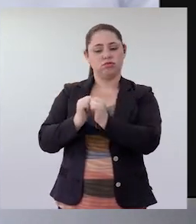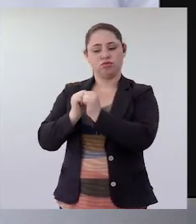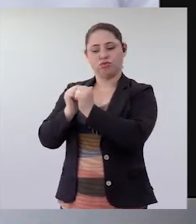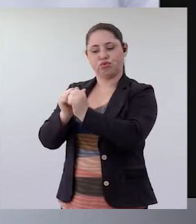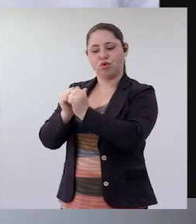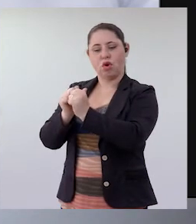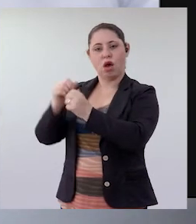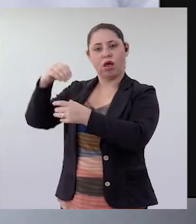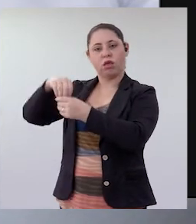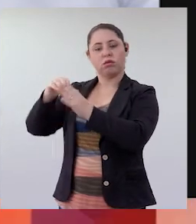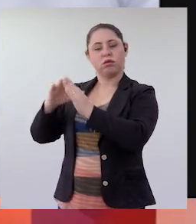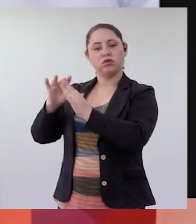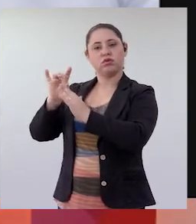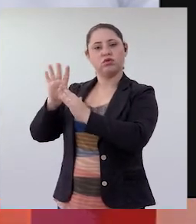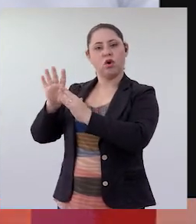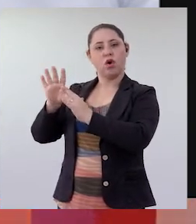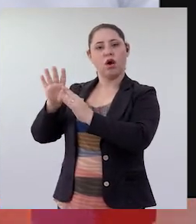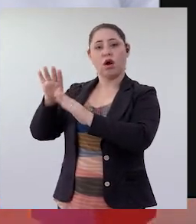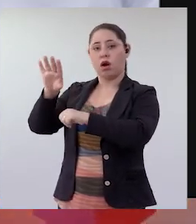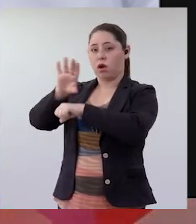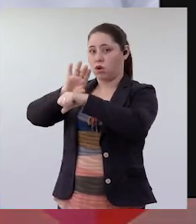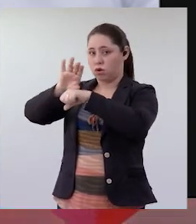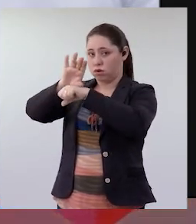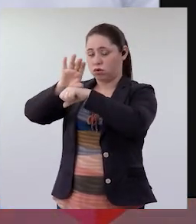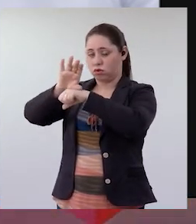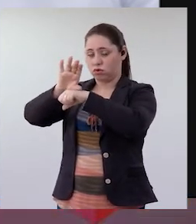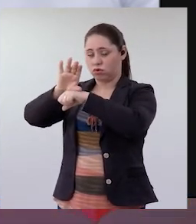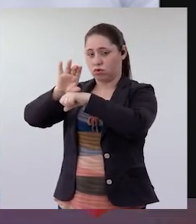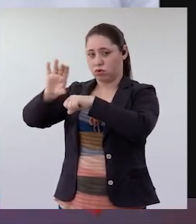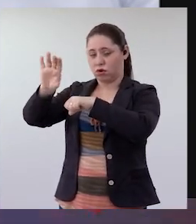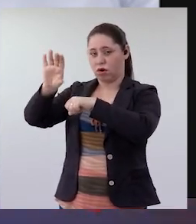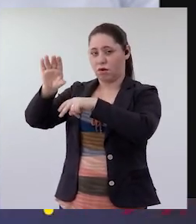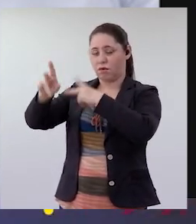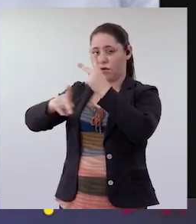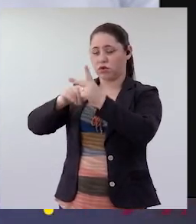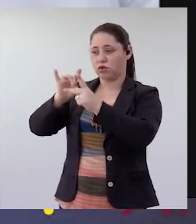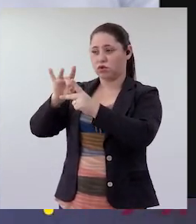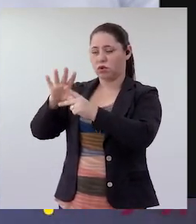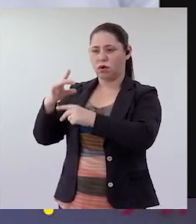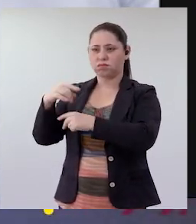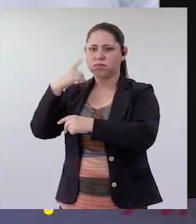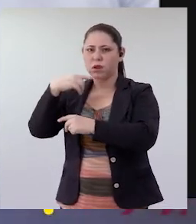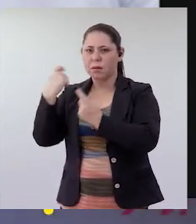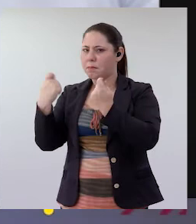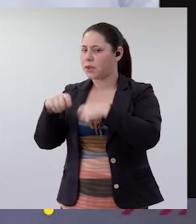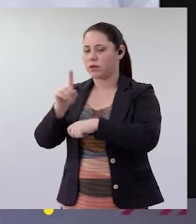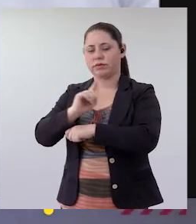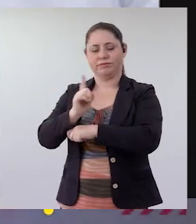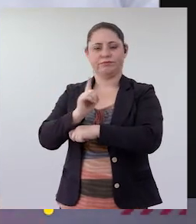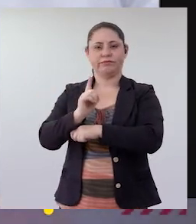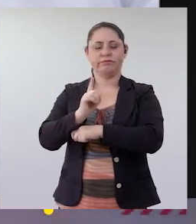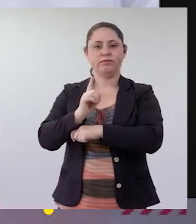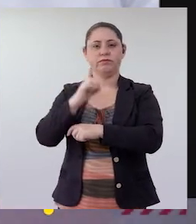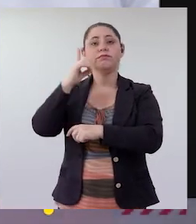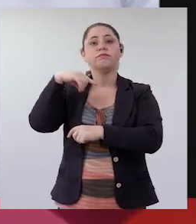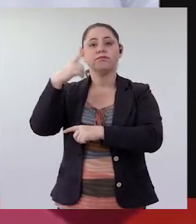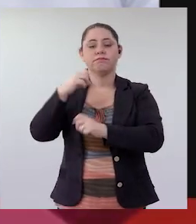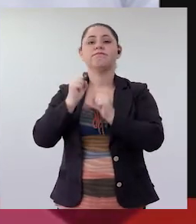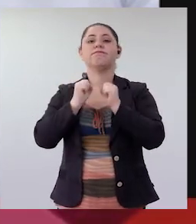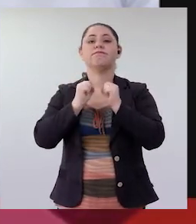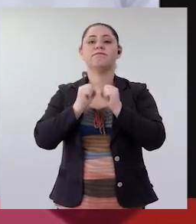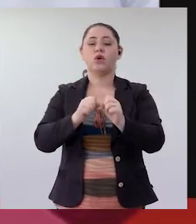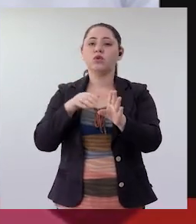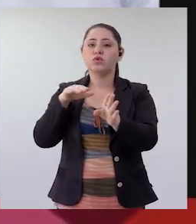estável, também não é, no caso da constituição da união estável, não é necessária a presença do advogado. O advogado